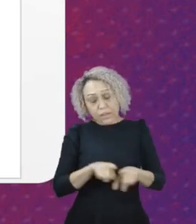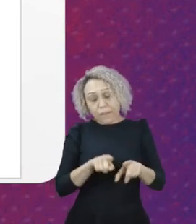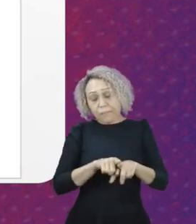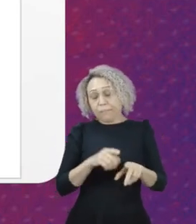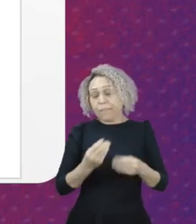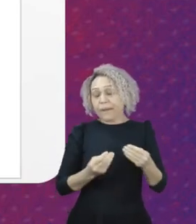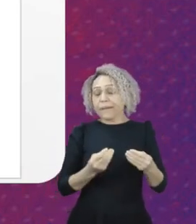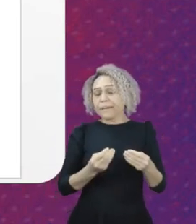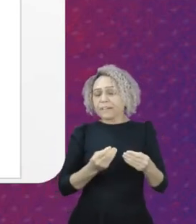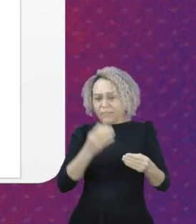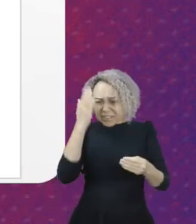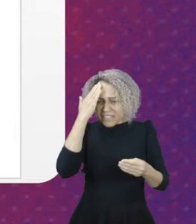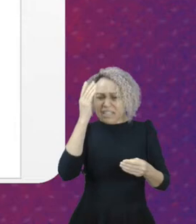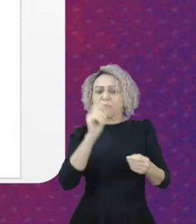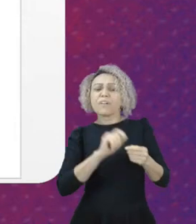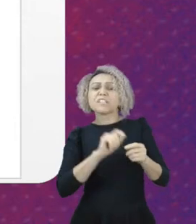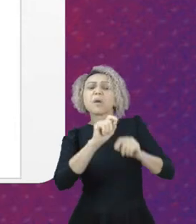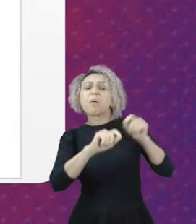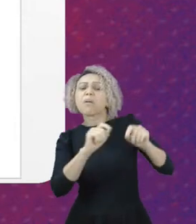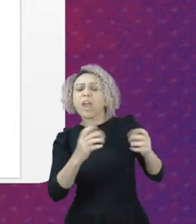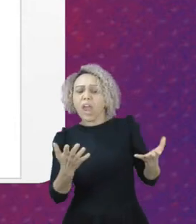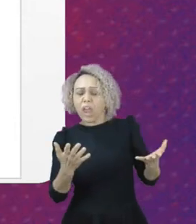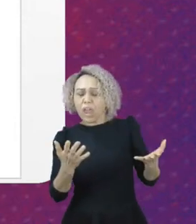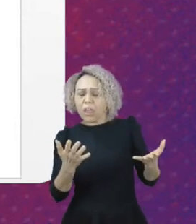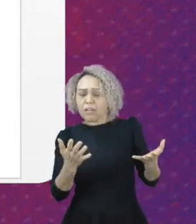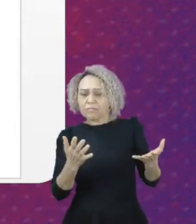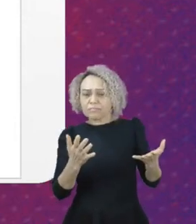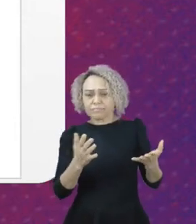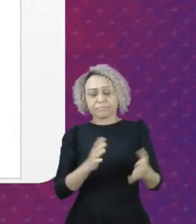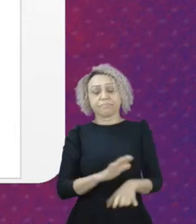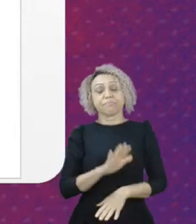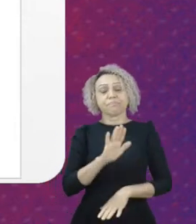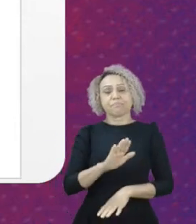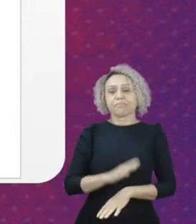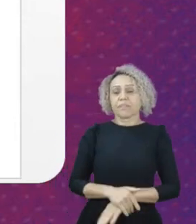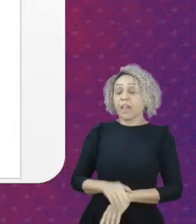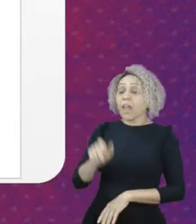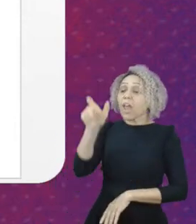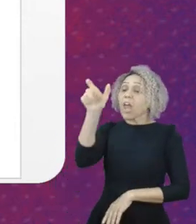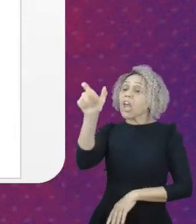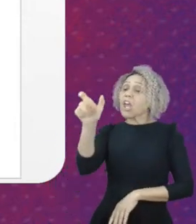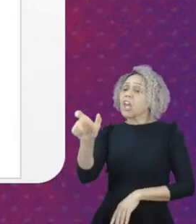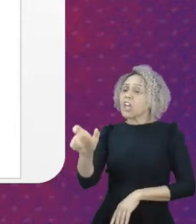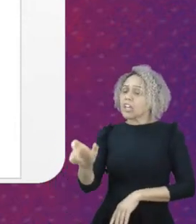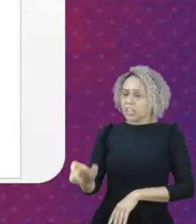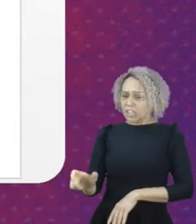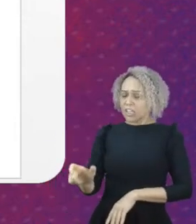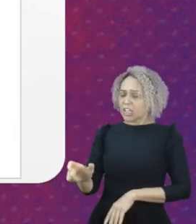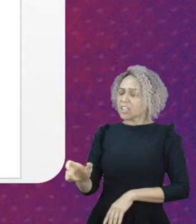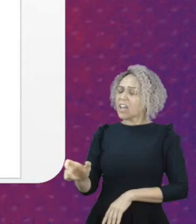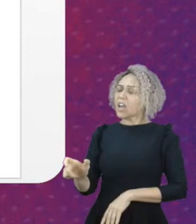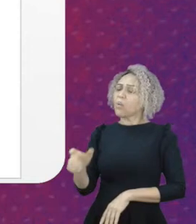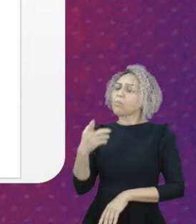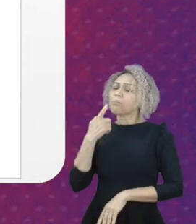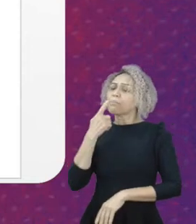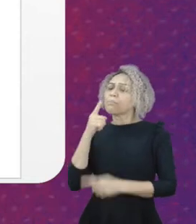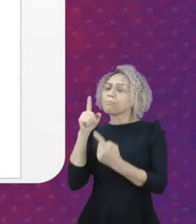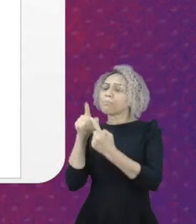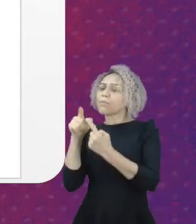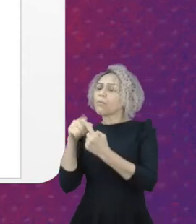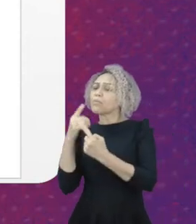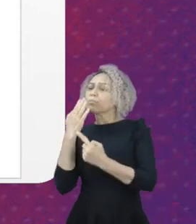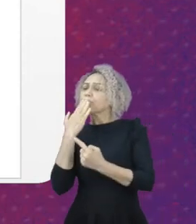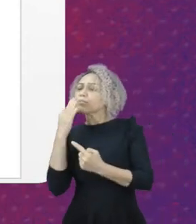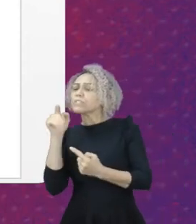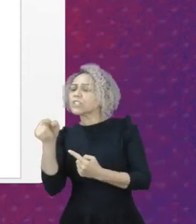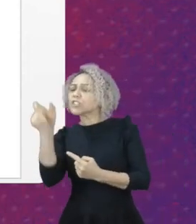aí eu pergunto, quem é o agressor? Quem é o abusador agressor? Ele não tem um estereótipo definido, mas e pode